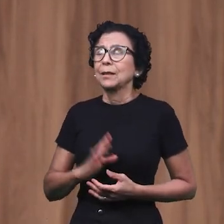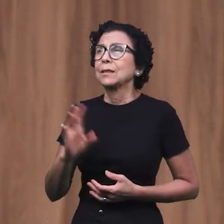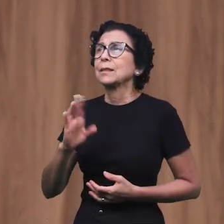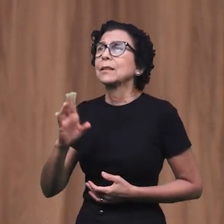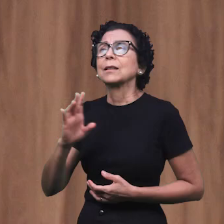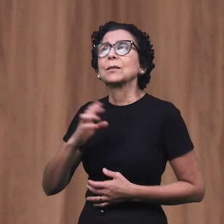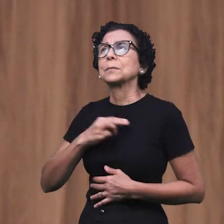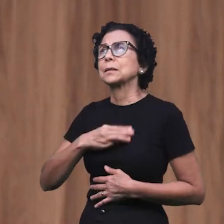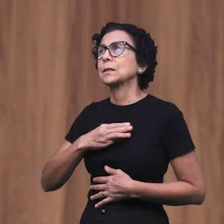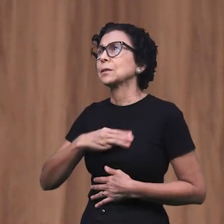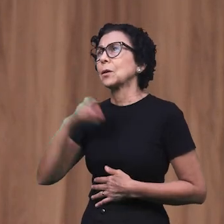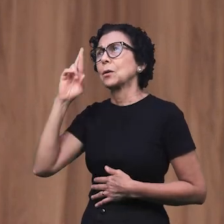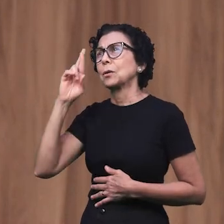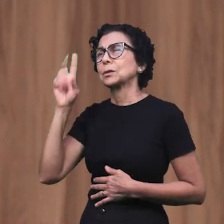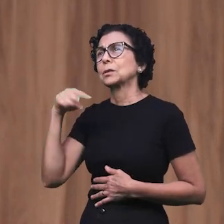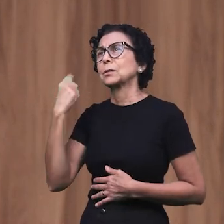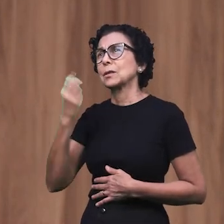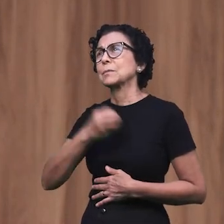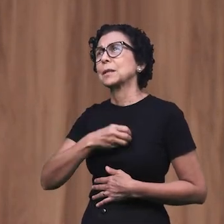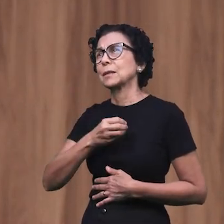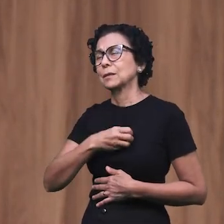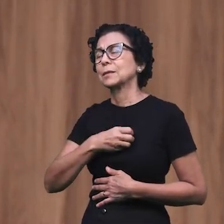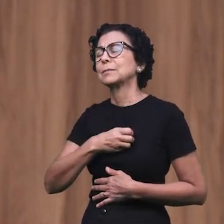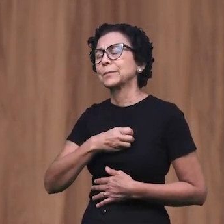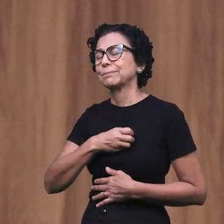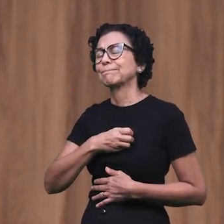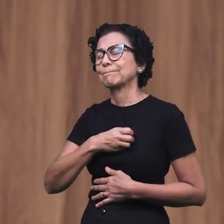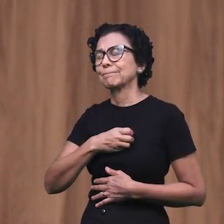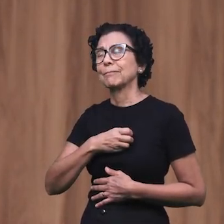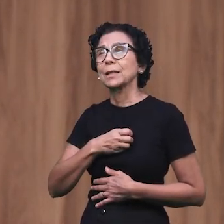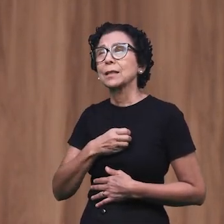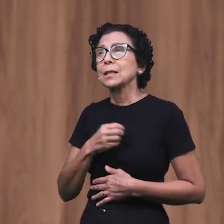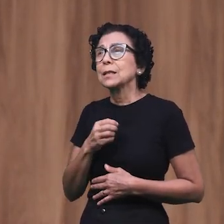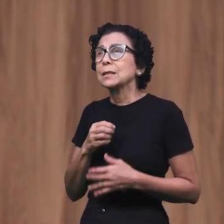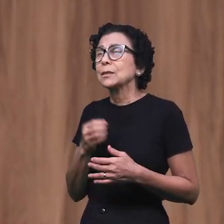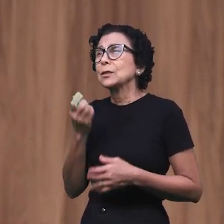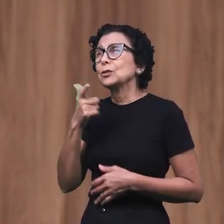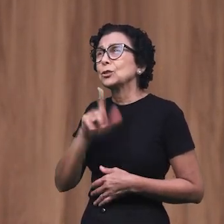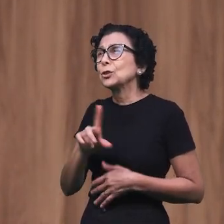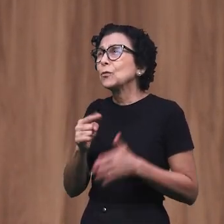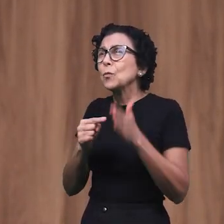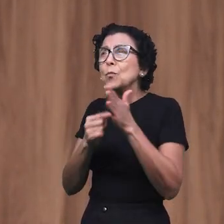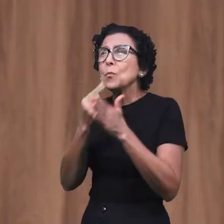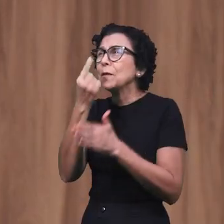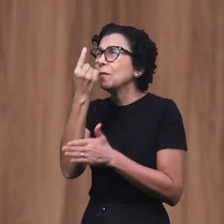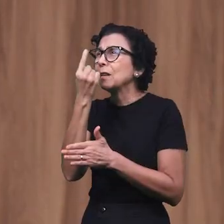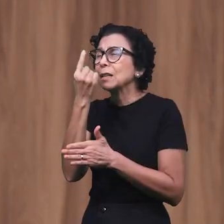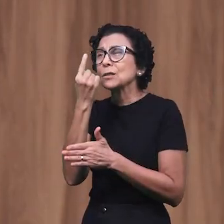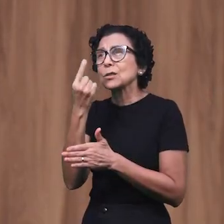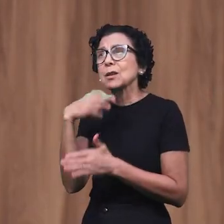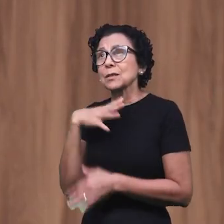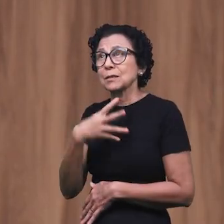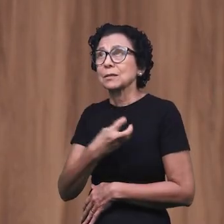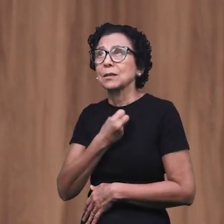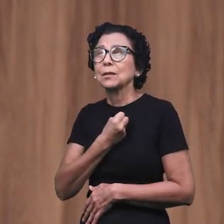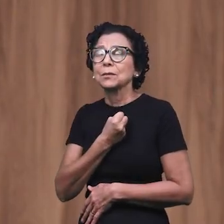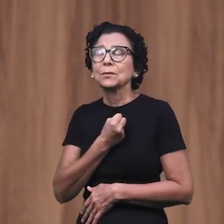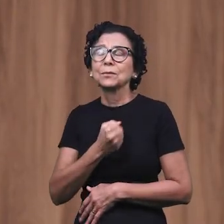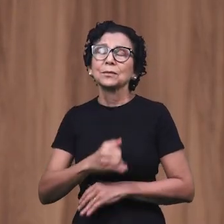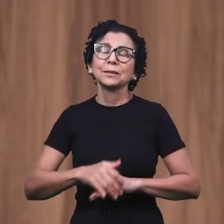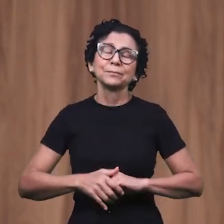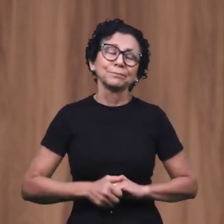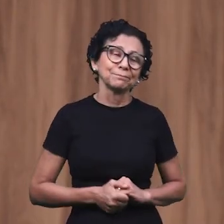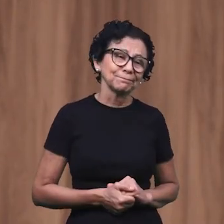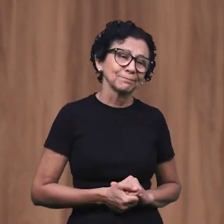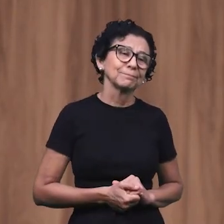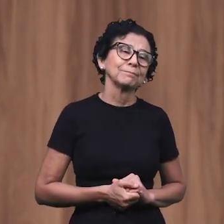tem misericórdia, nós pecamos, salva-nos só desta vez agora. E a promessa desde lá de